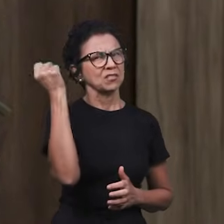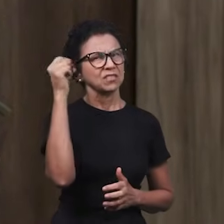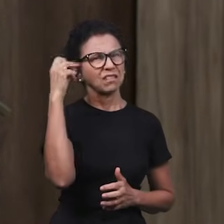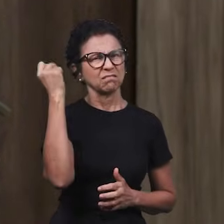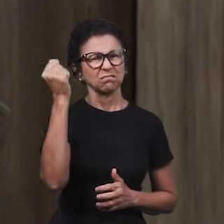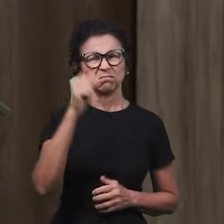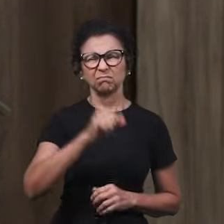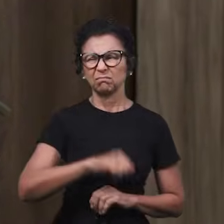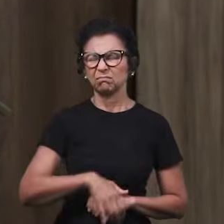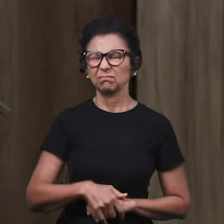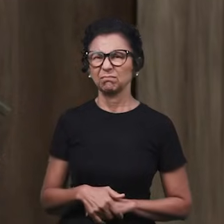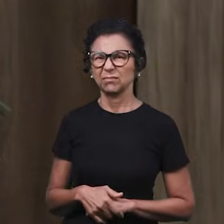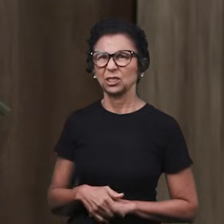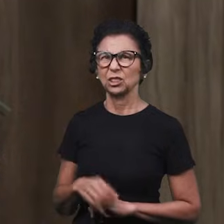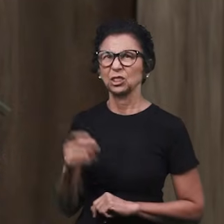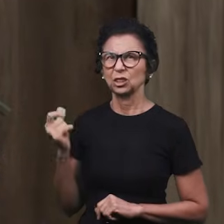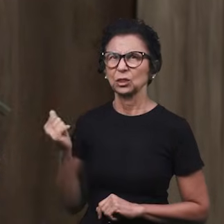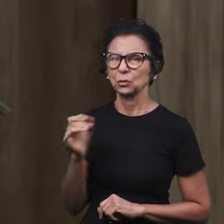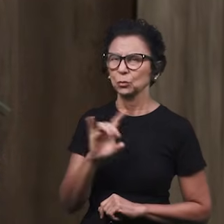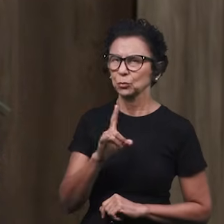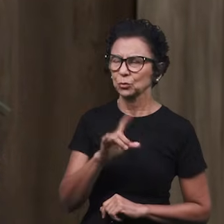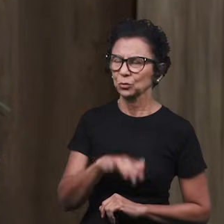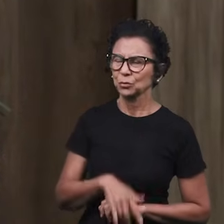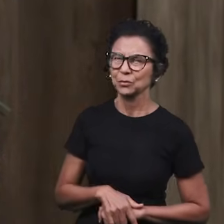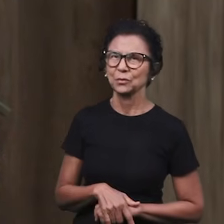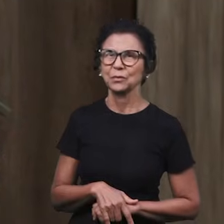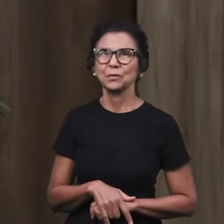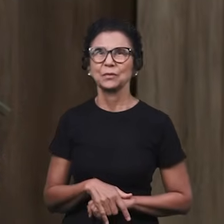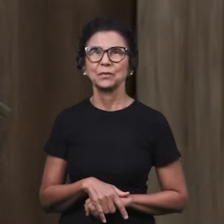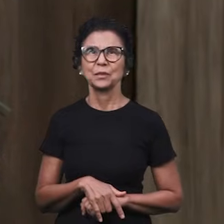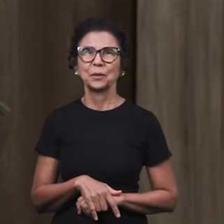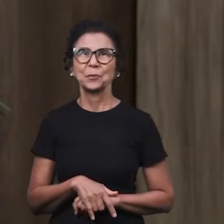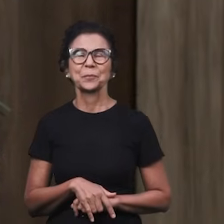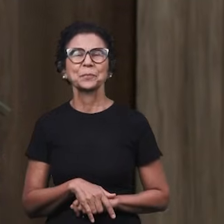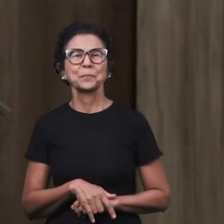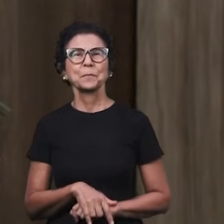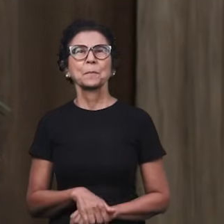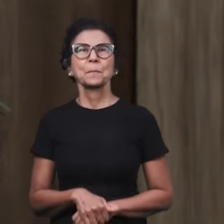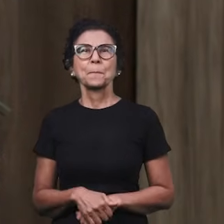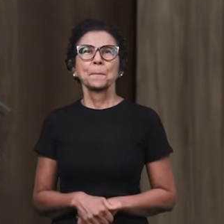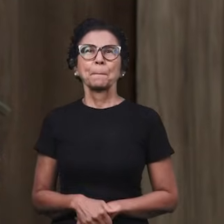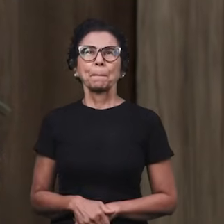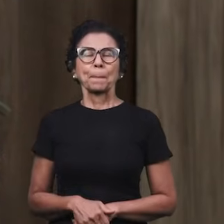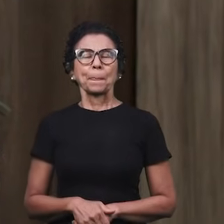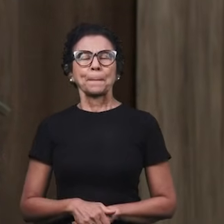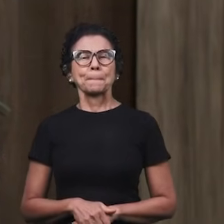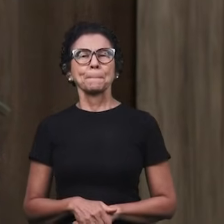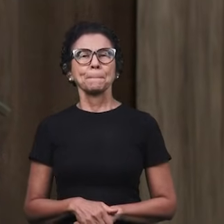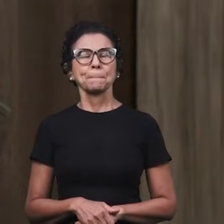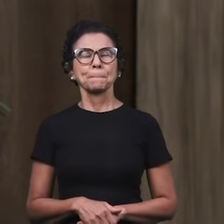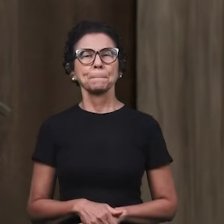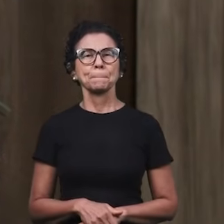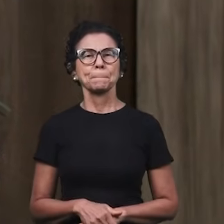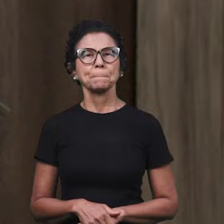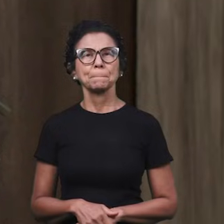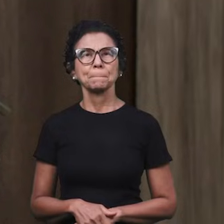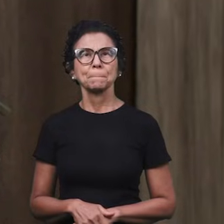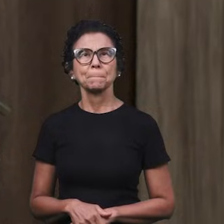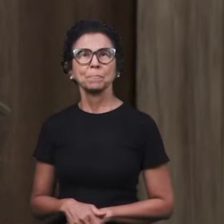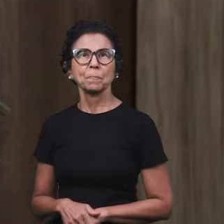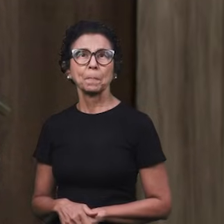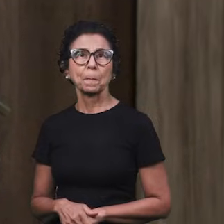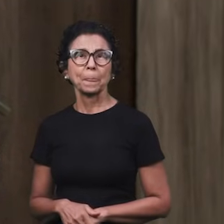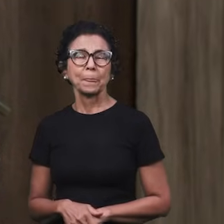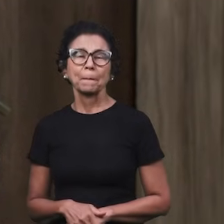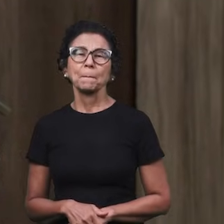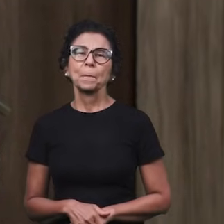Gente, a orientação ela é eterna, Se Deus é eterno, a orientação ela é eterna. E aí a gente lembra sempre que a gente não cansa de